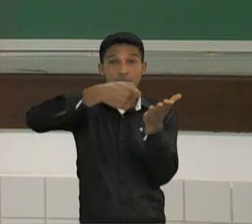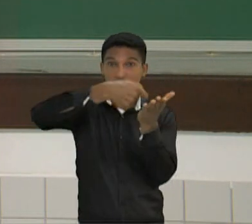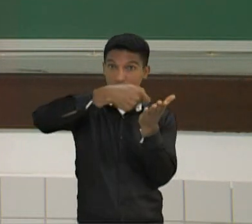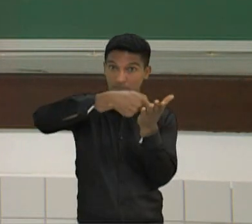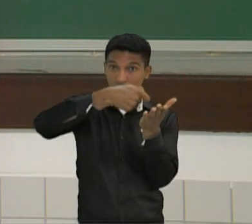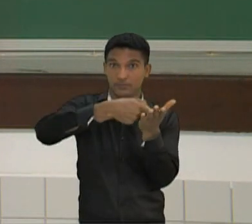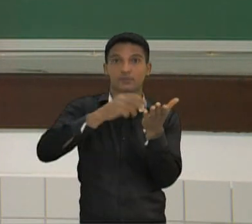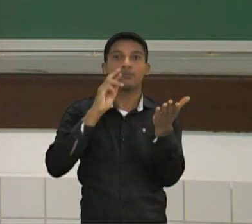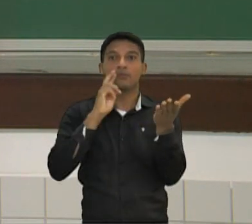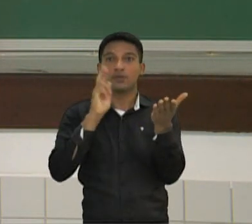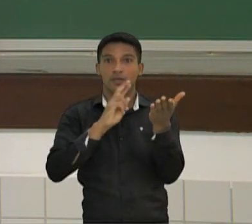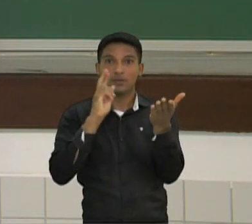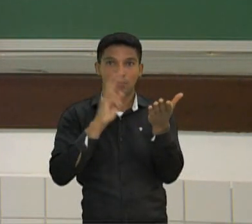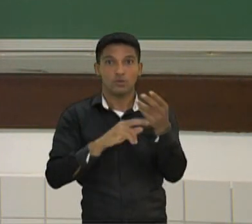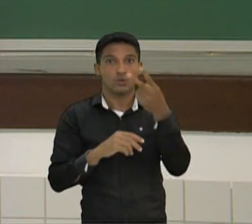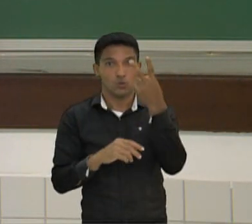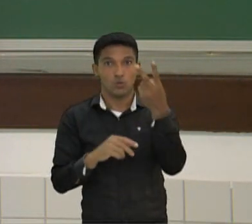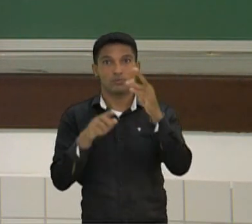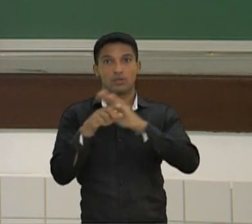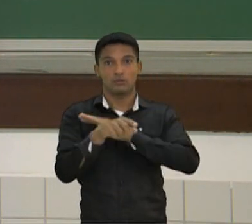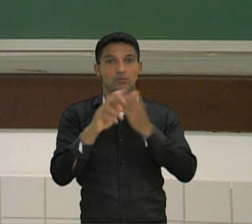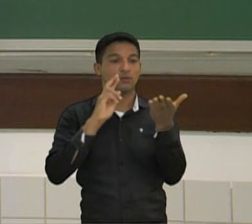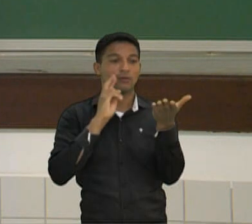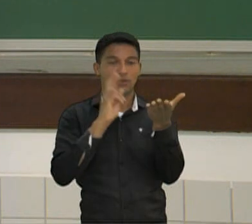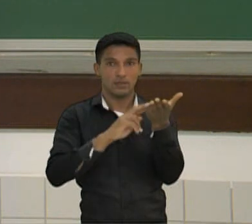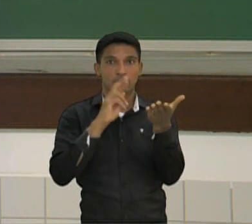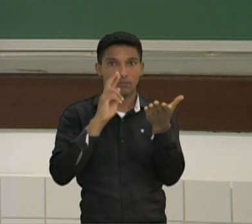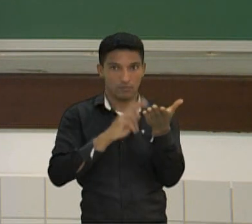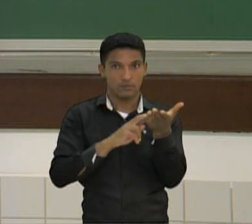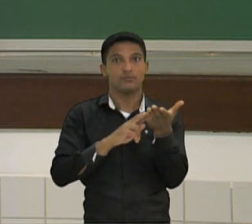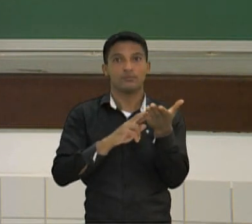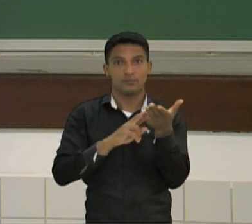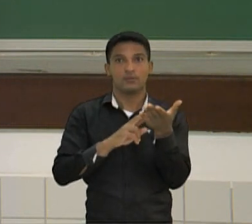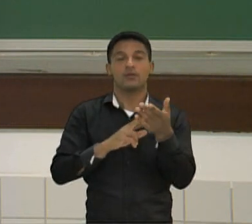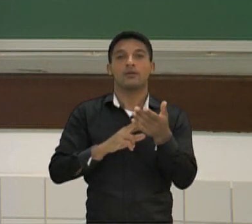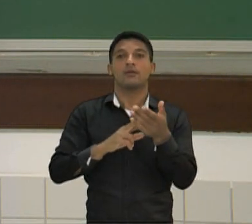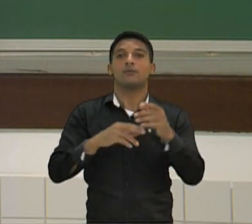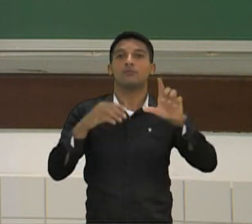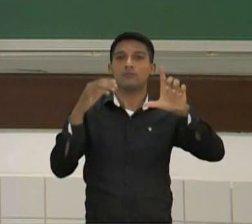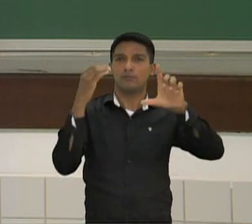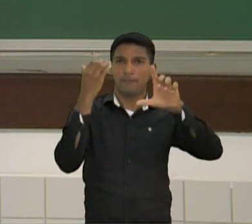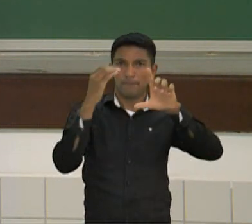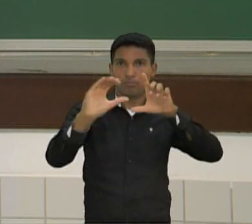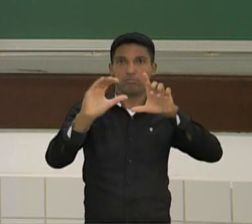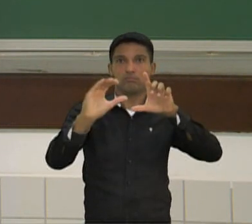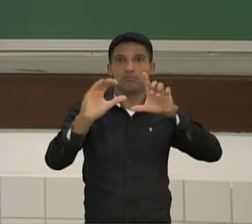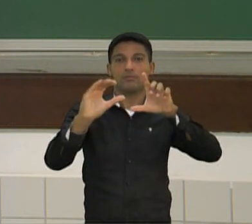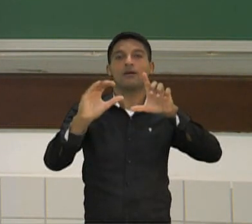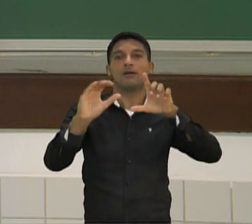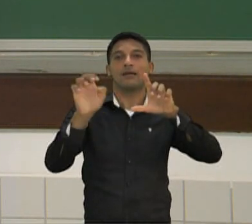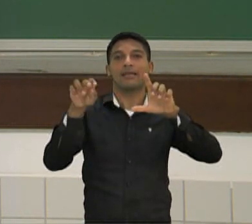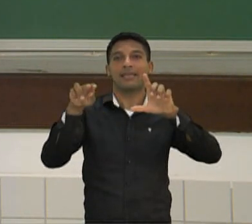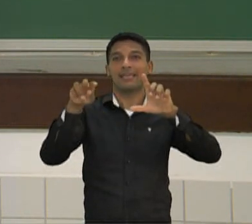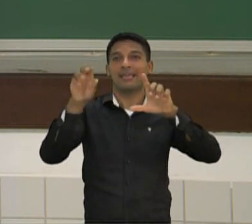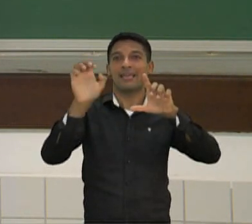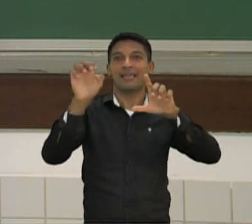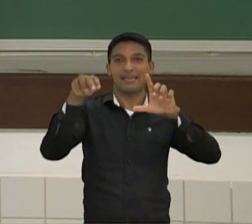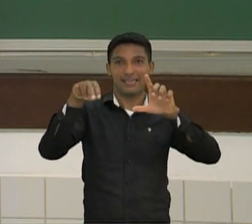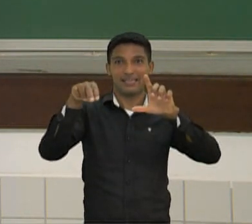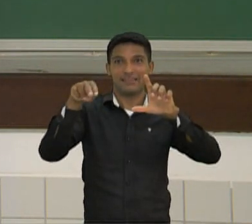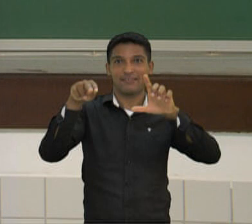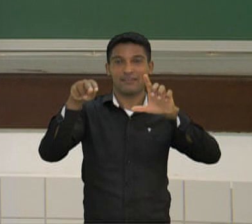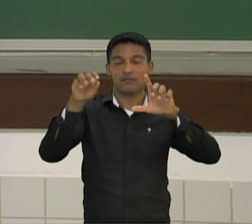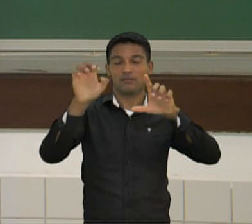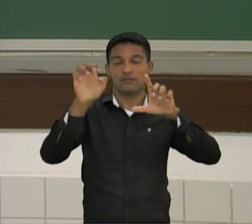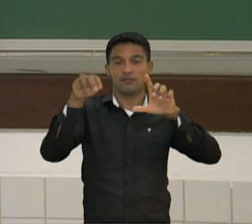abrindo o formulário, respondendo as duas questões de forma adequada e clicando em enviar, tudo bem? Assim